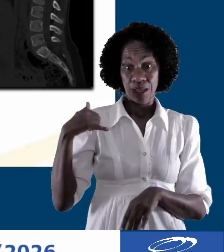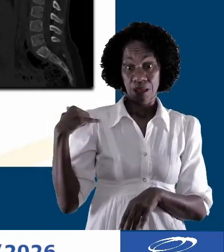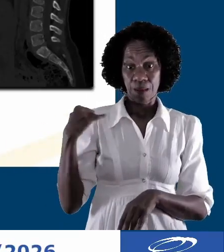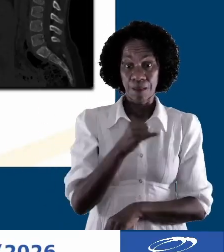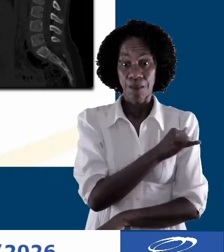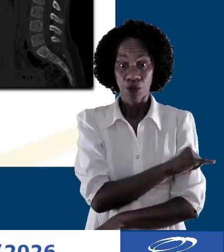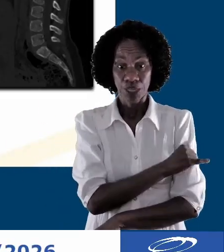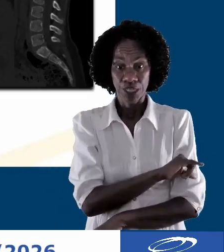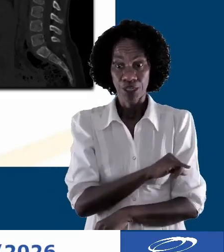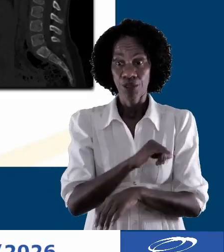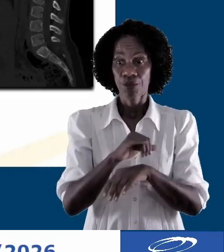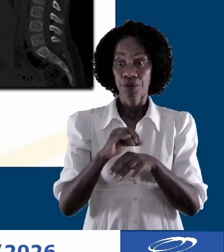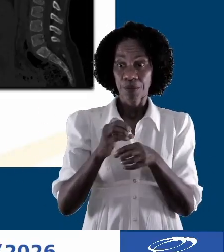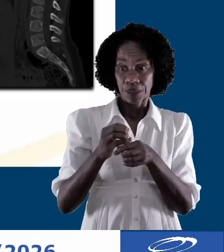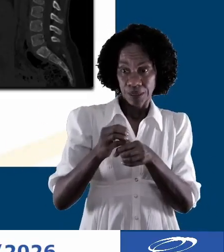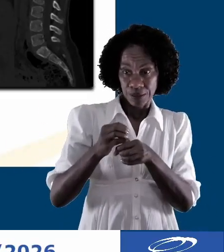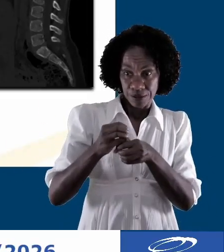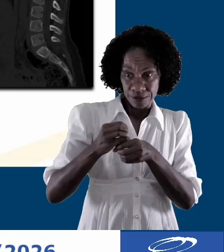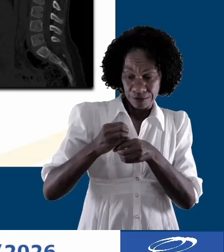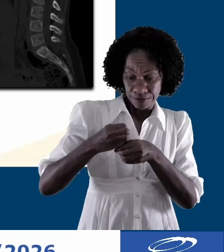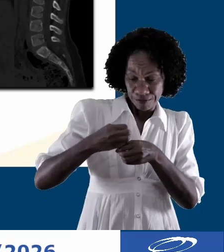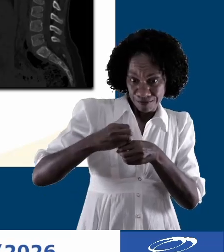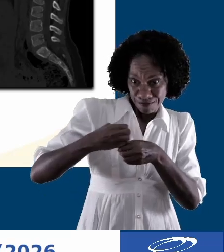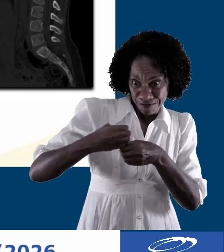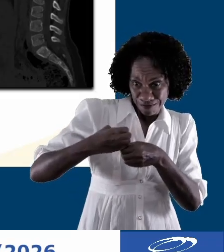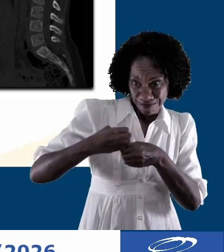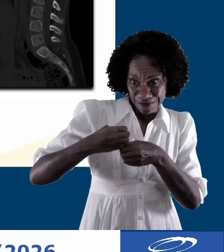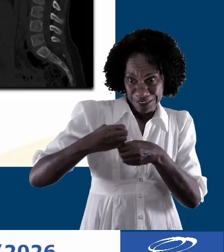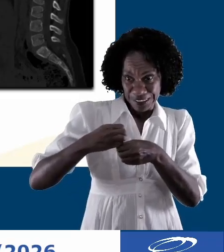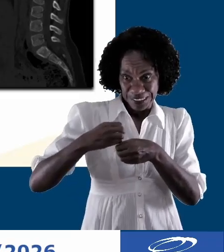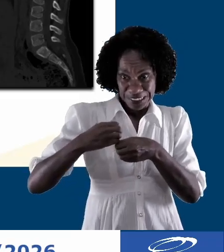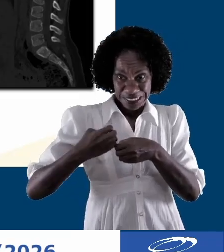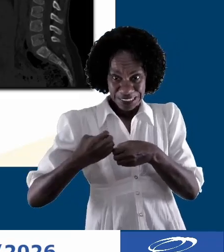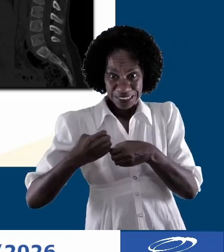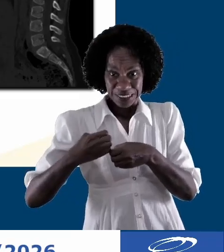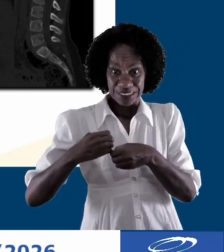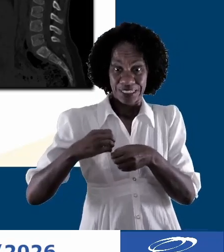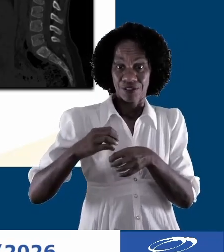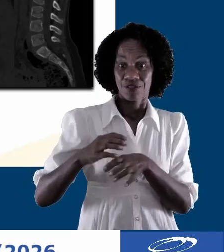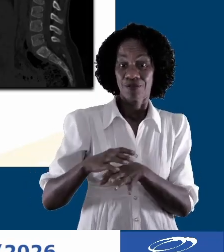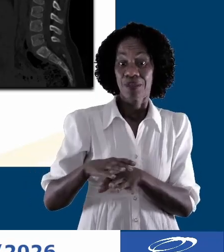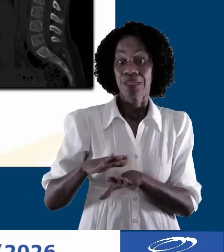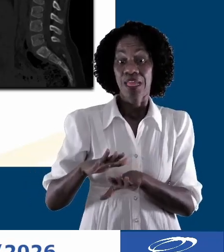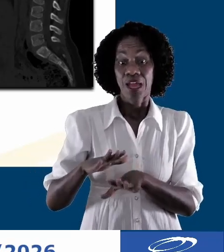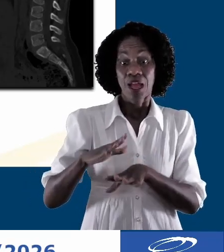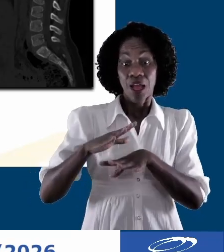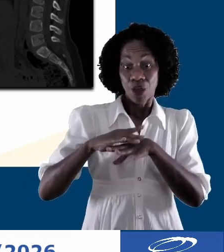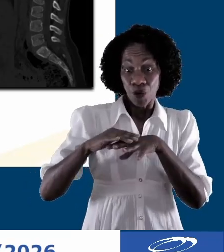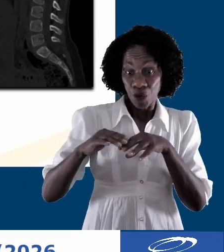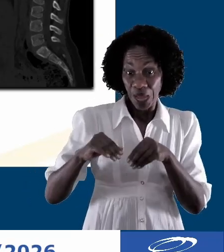com sinais de coluna em risco. Então, mesmo tendo sido curada da tuberculose